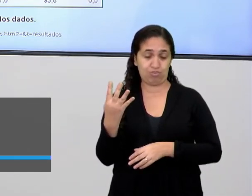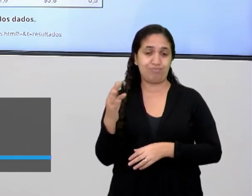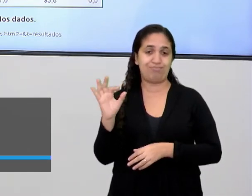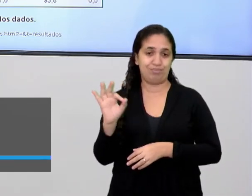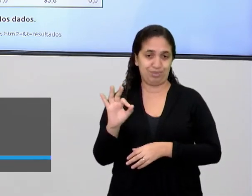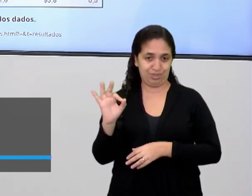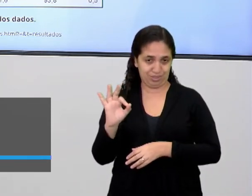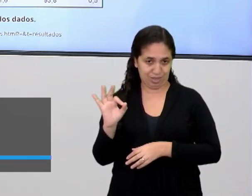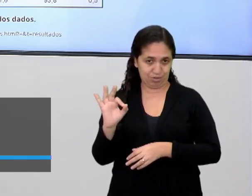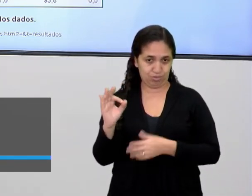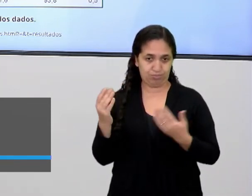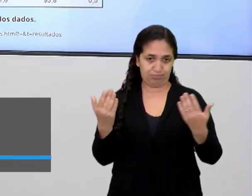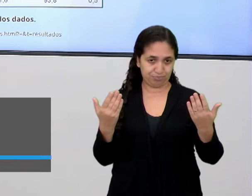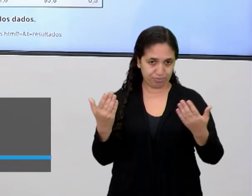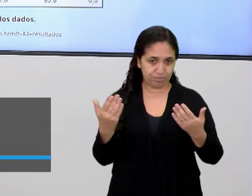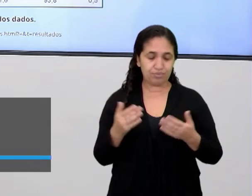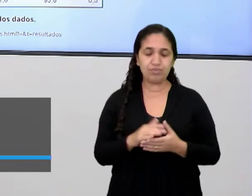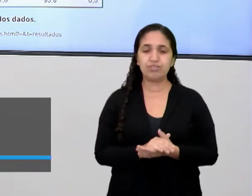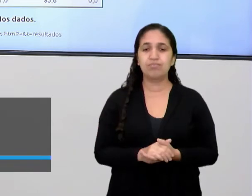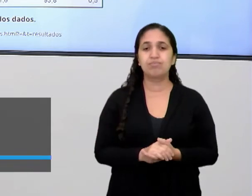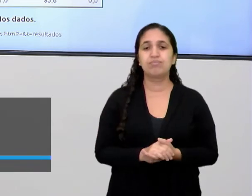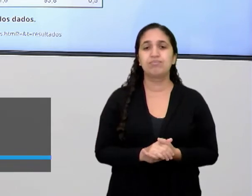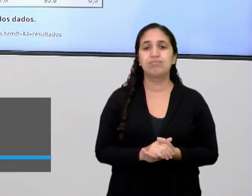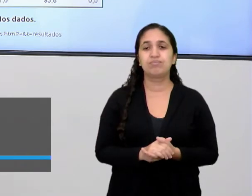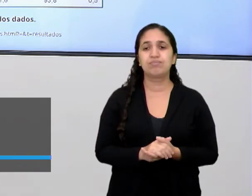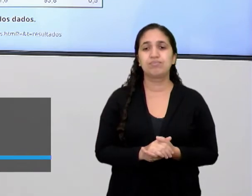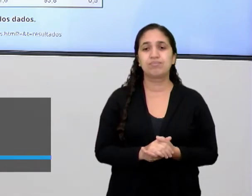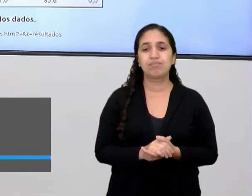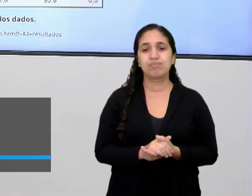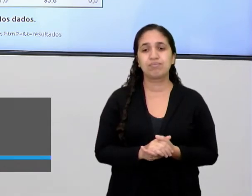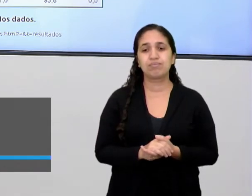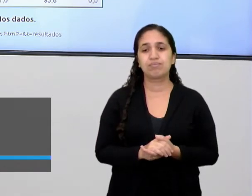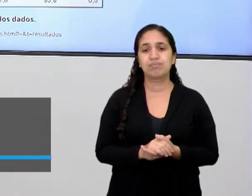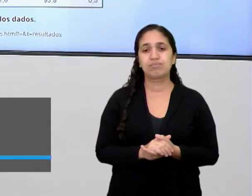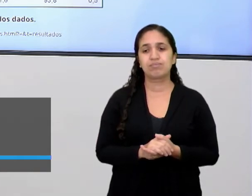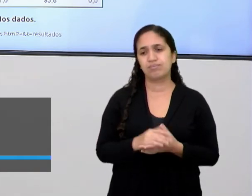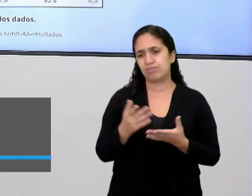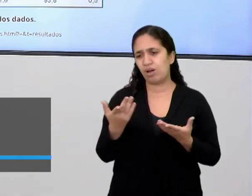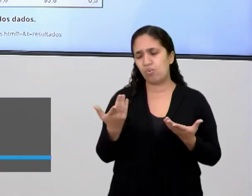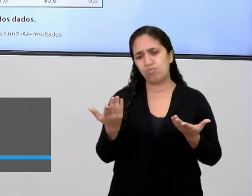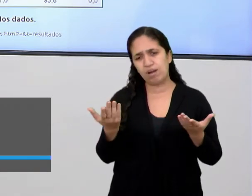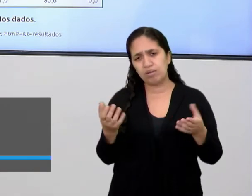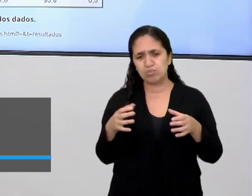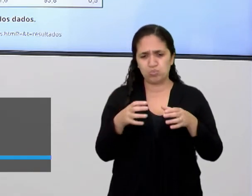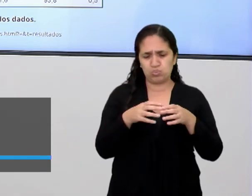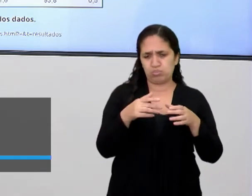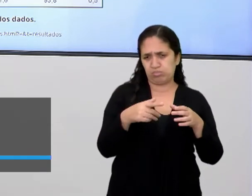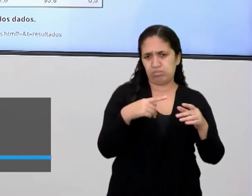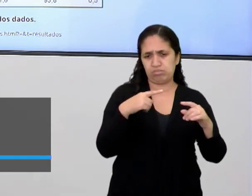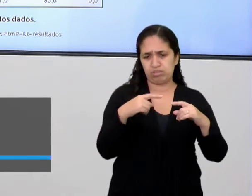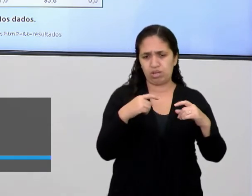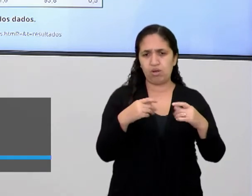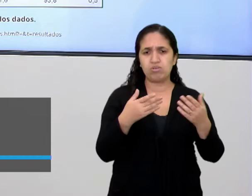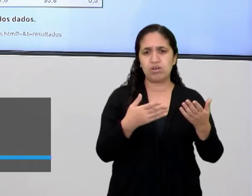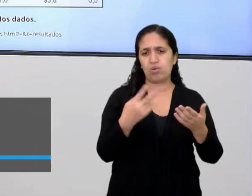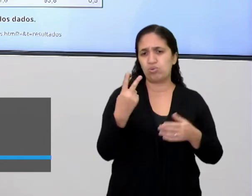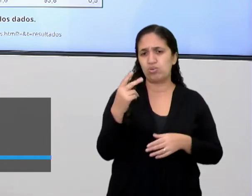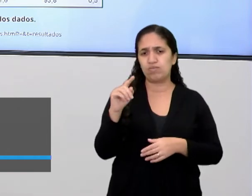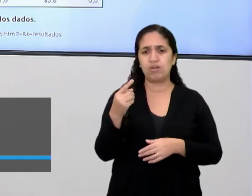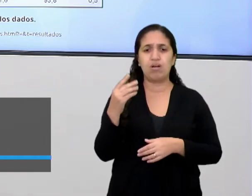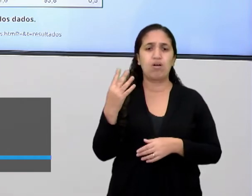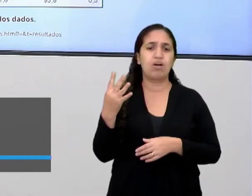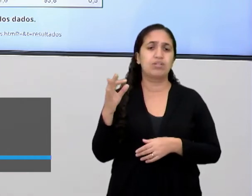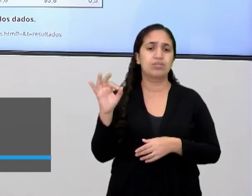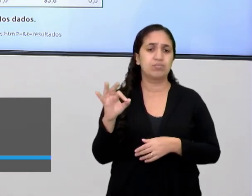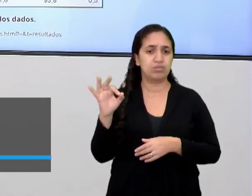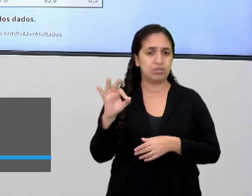2,4%. Vamos pegar aí, tá ok? Essa questão, né? Lógico que a gente não arredonda a gente, tá? Então esse 2,4 aí a gente